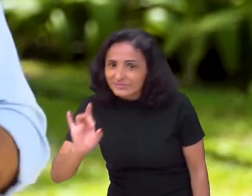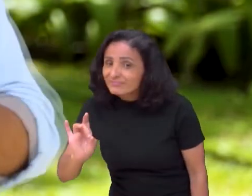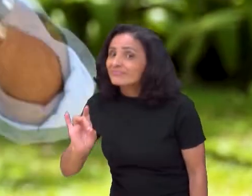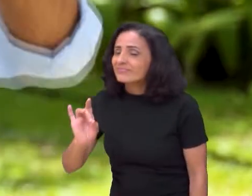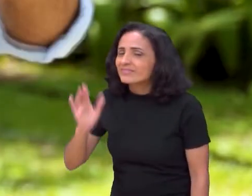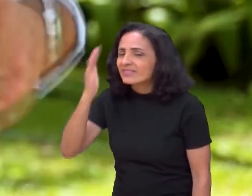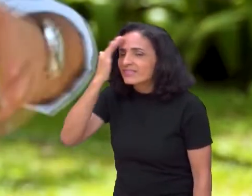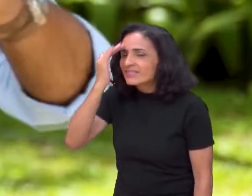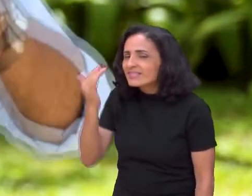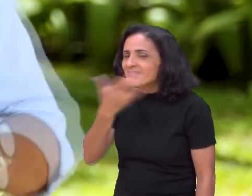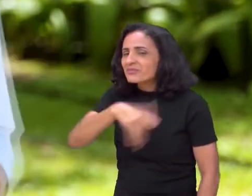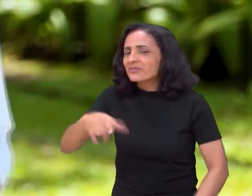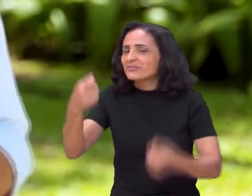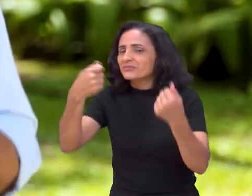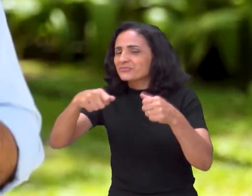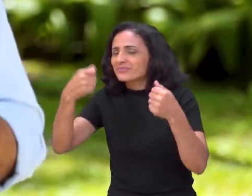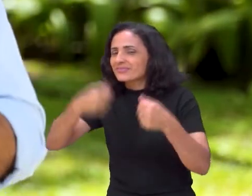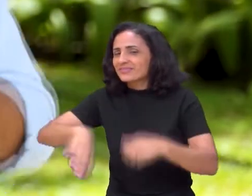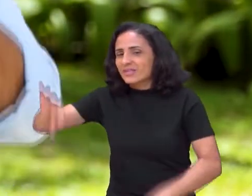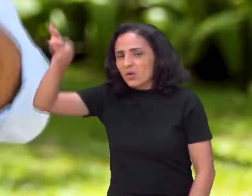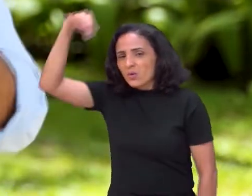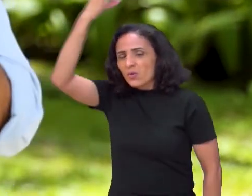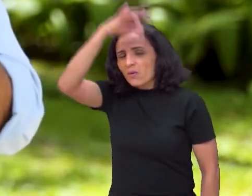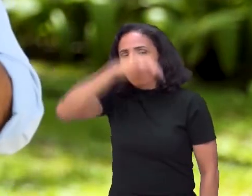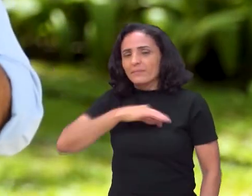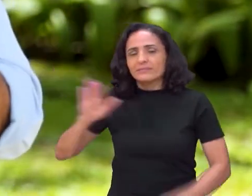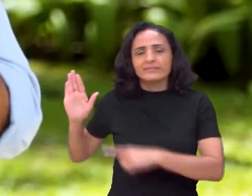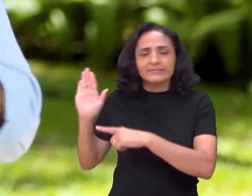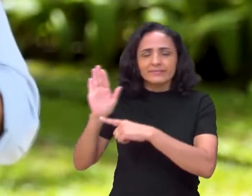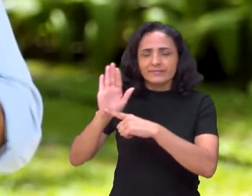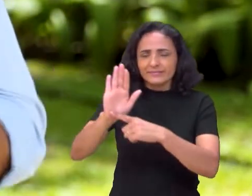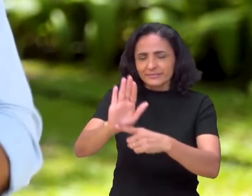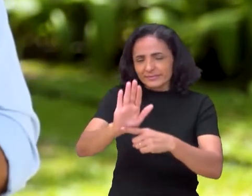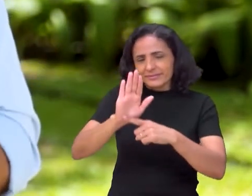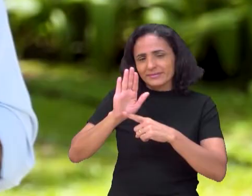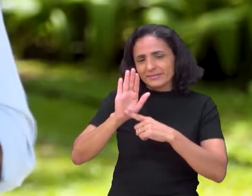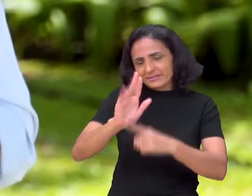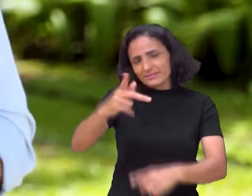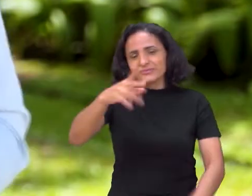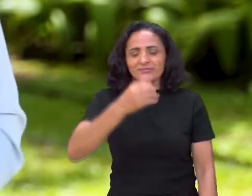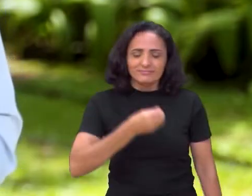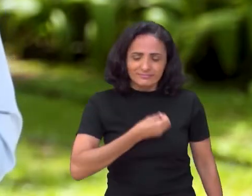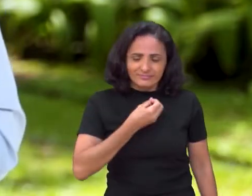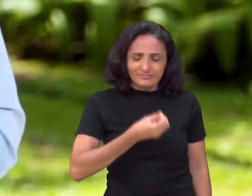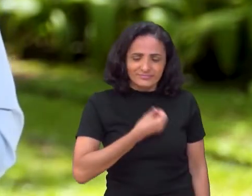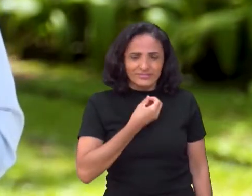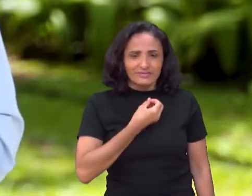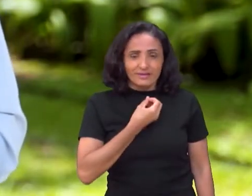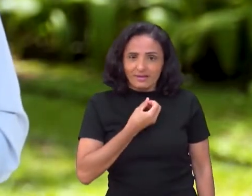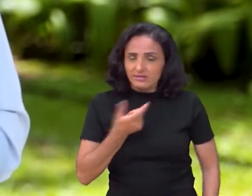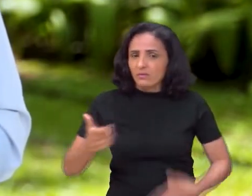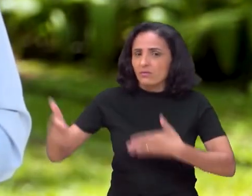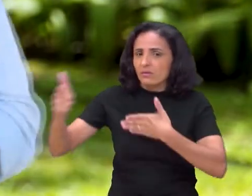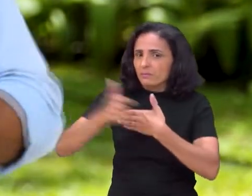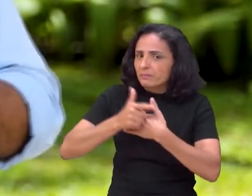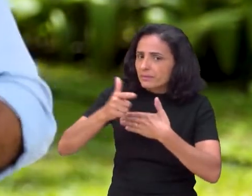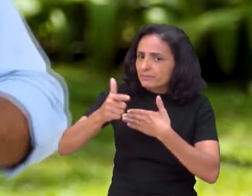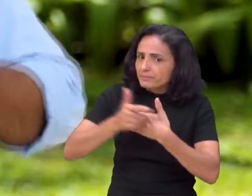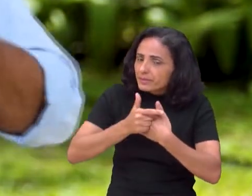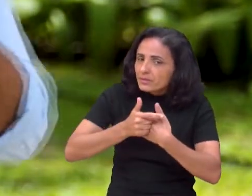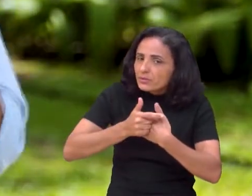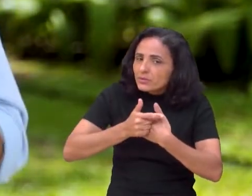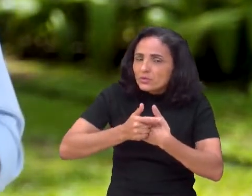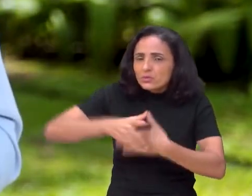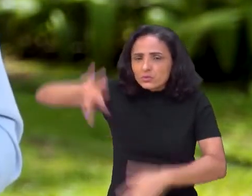o que ele precisa, sei o que ela precisa. É o Espírito Santo de Deus quem cumpre este papel, cumpre esta função. E